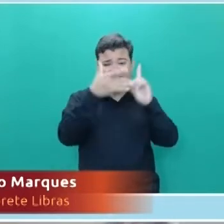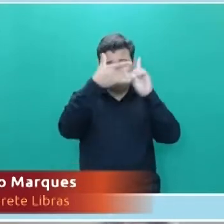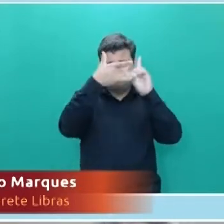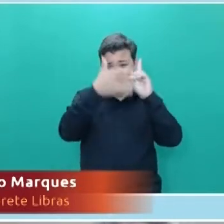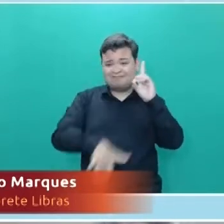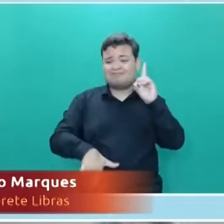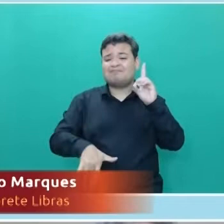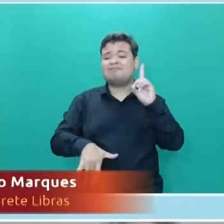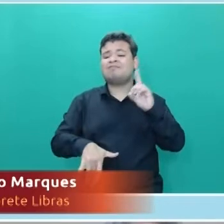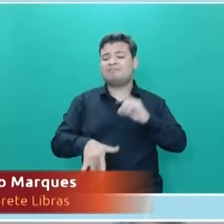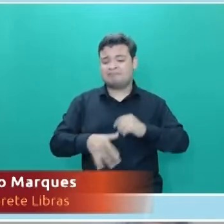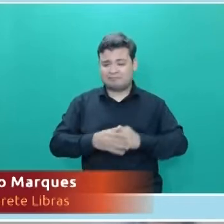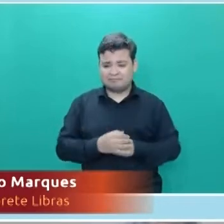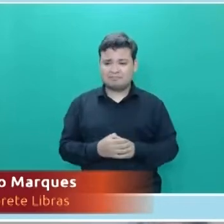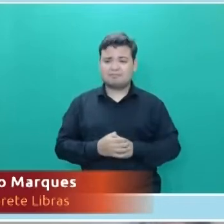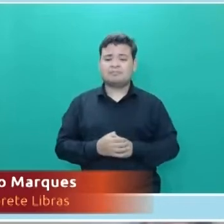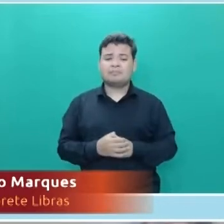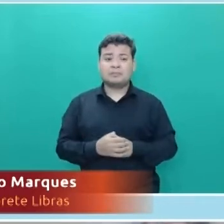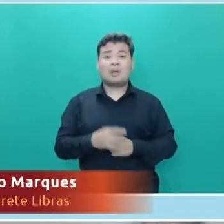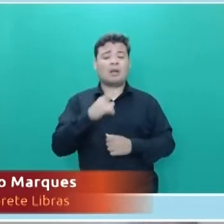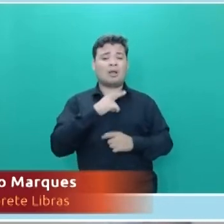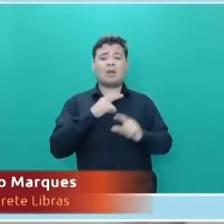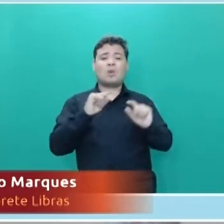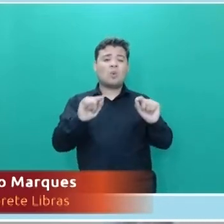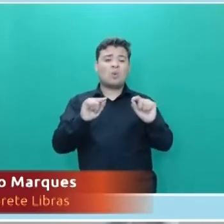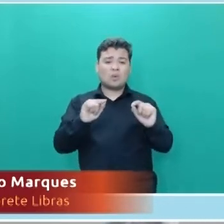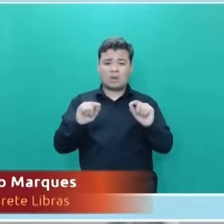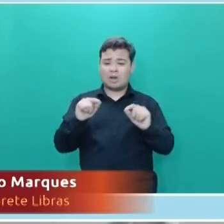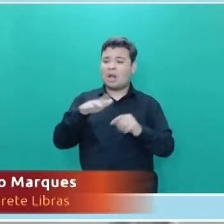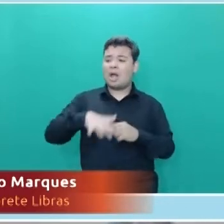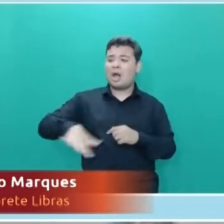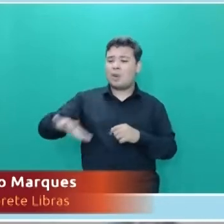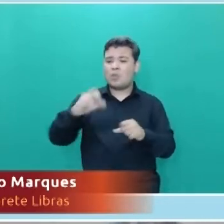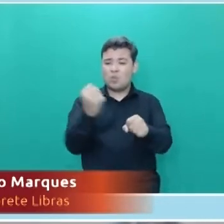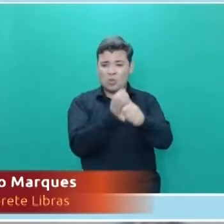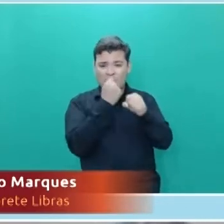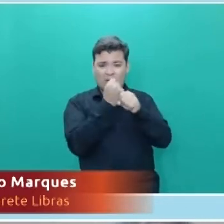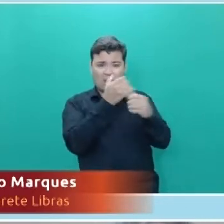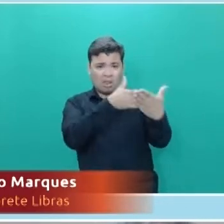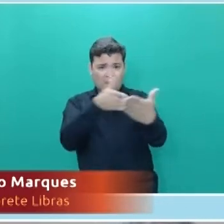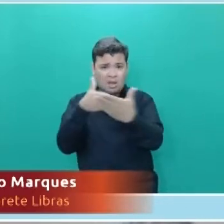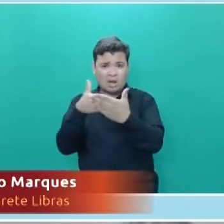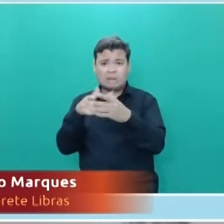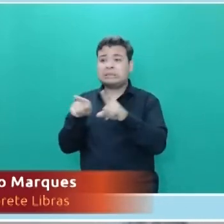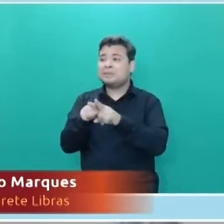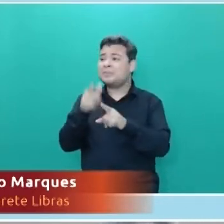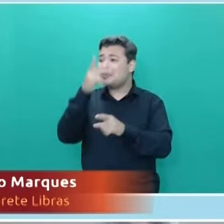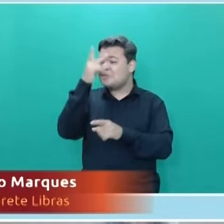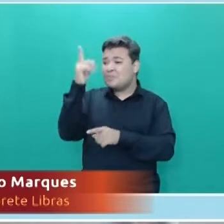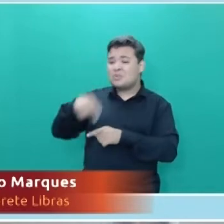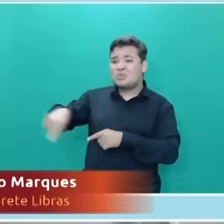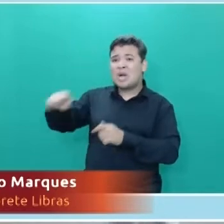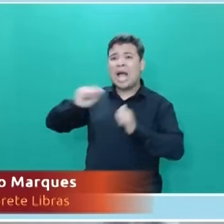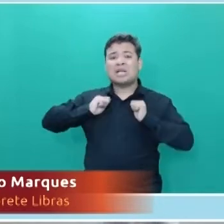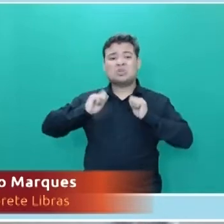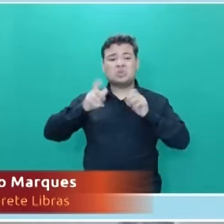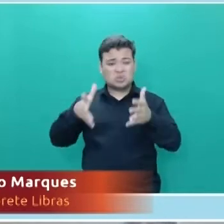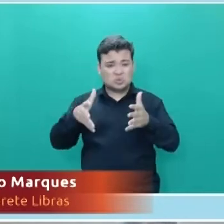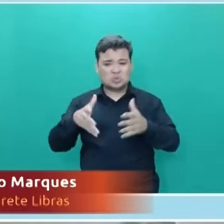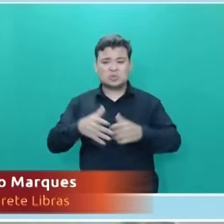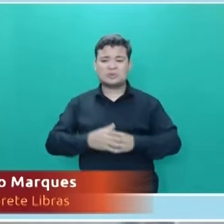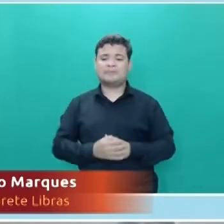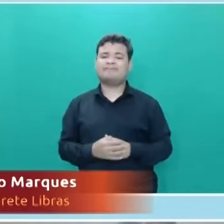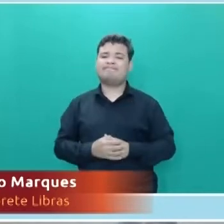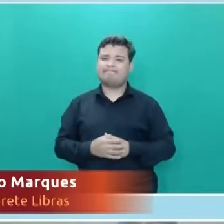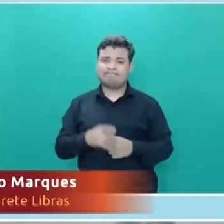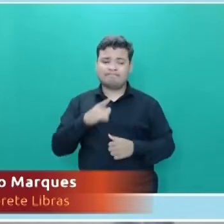gente tem, além das barreiras arquitetônicas, você tem as barreiras atitudinais, o preconceito e a